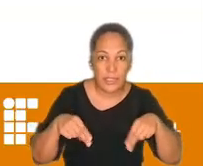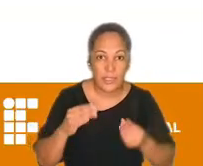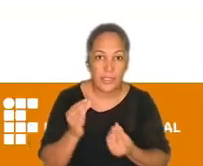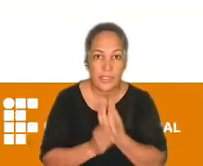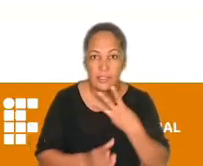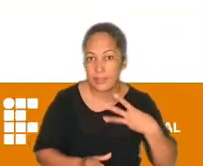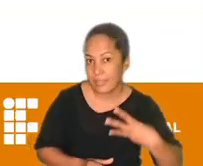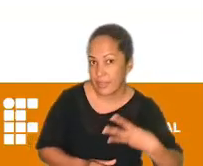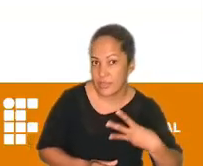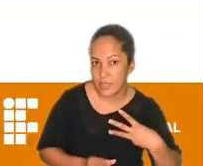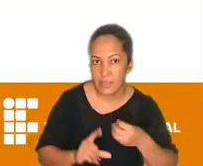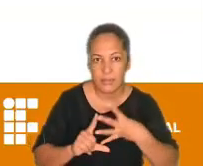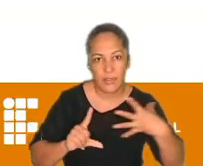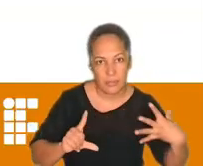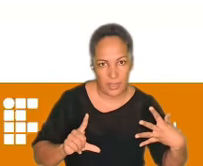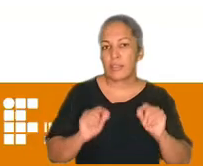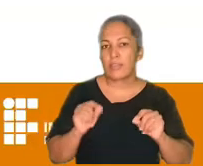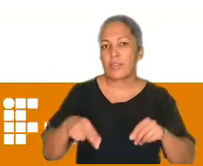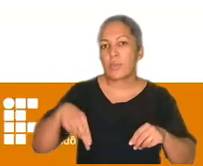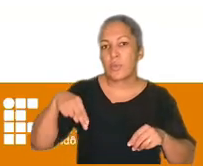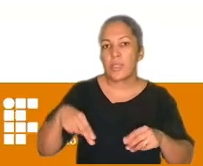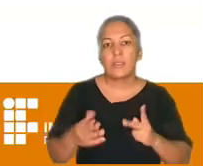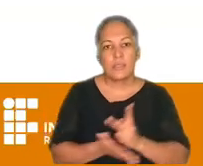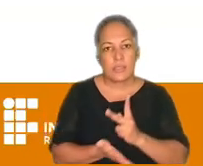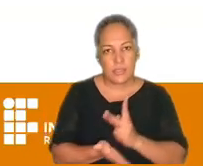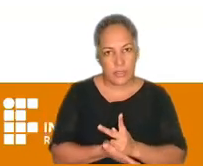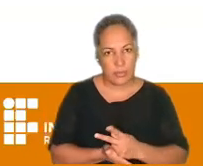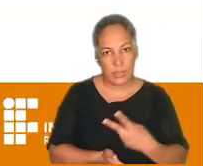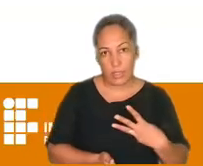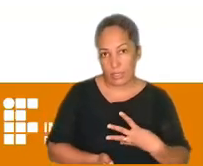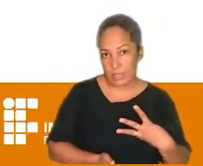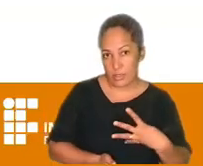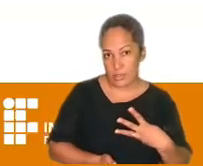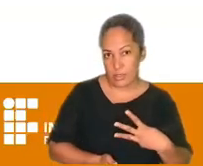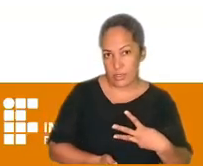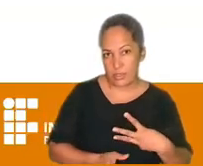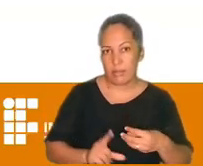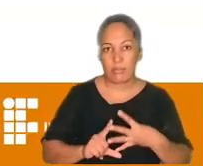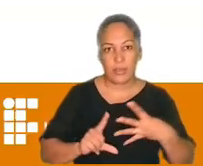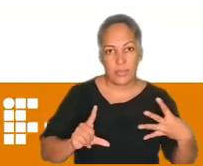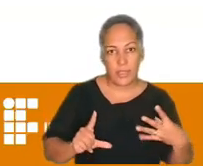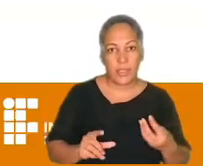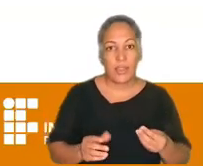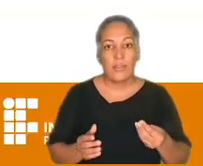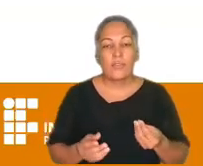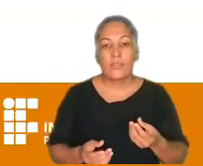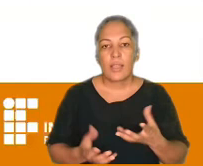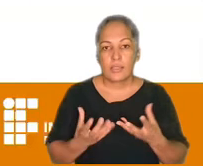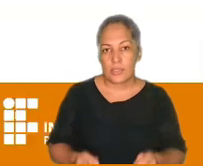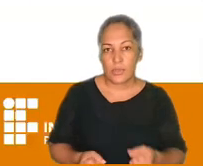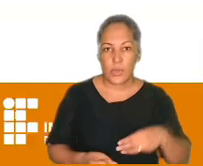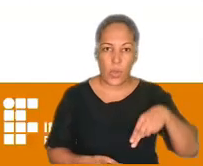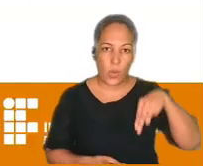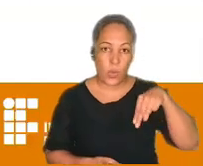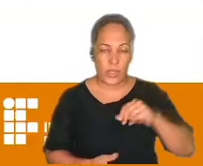Pá, cria a terceira tabela. Quem fica com o N da parada aí? Sempre a terceira tabela vai carregar o N. Então, ela carrega a terceira tabela, ficou com o